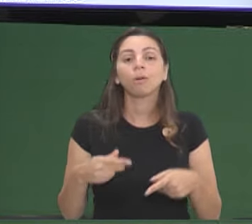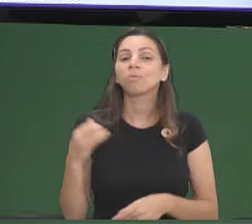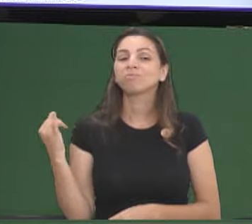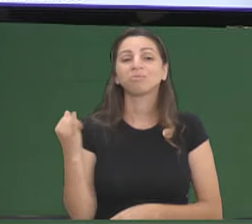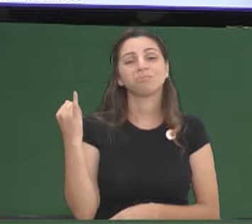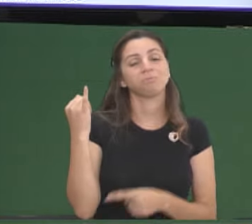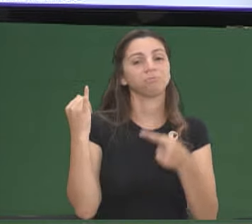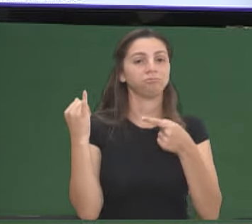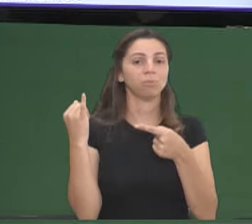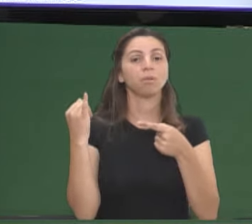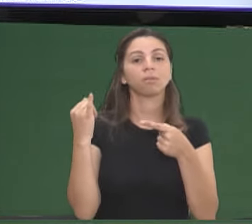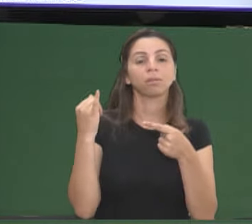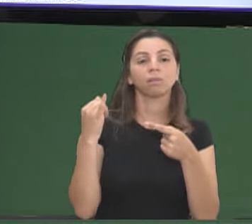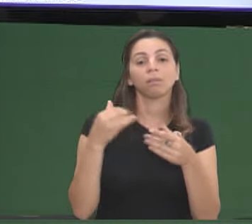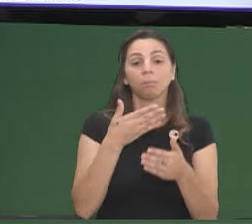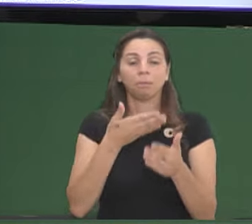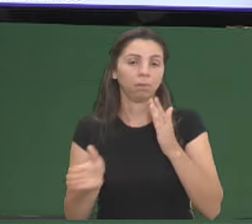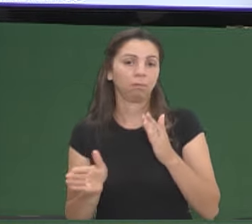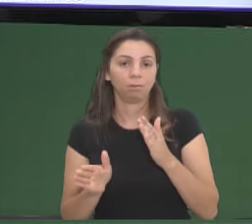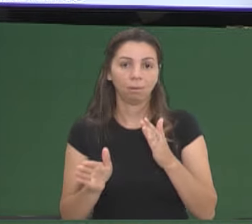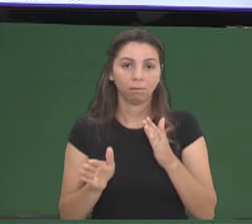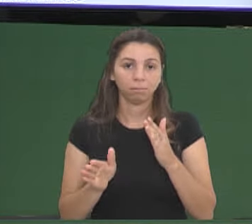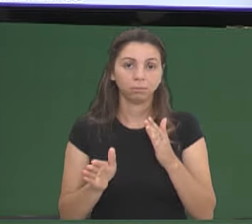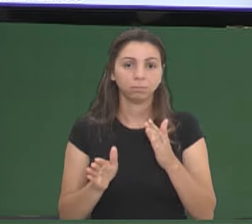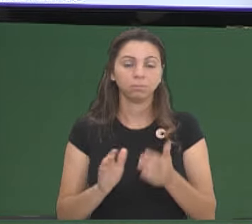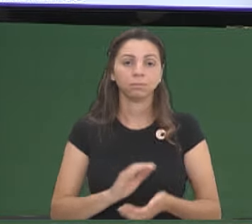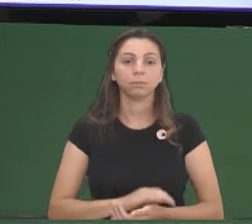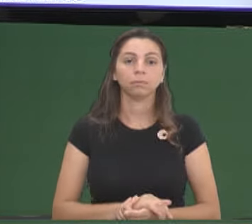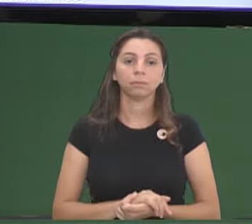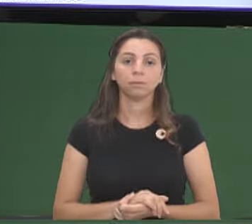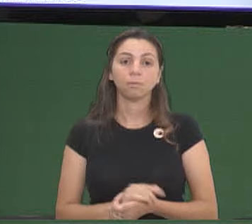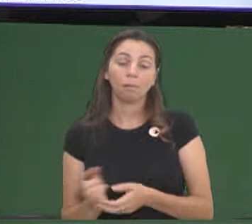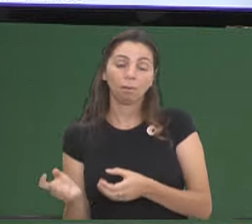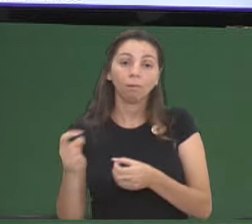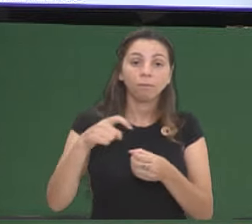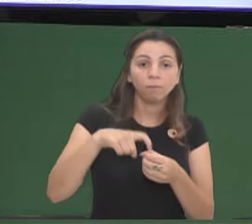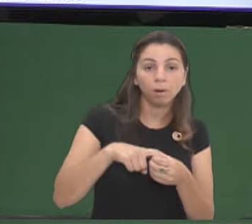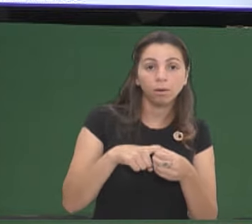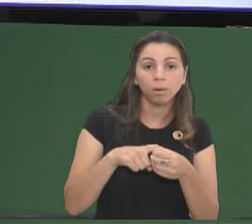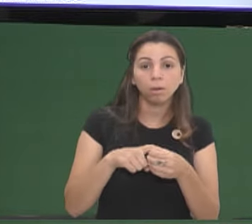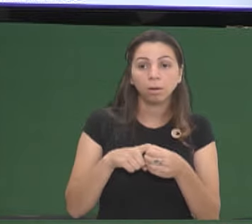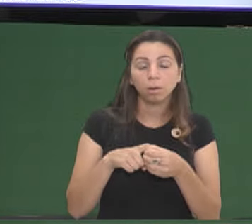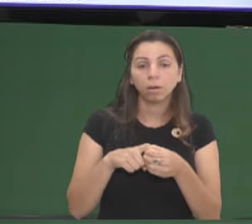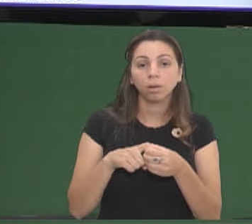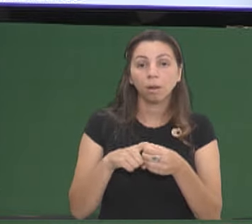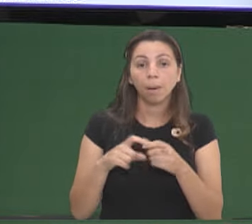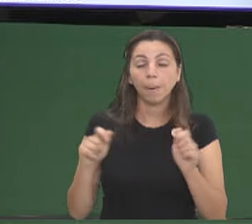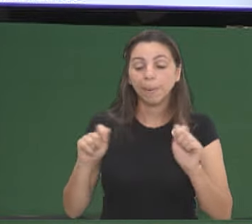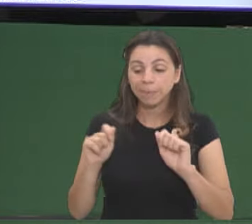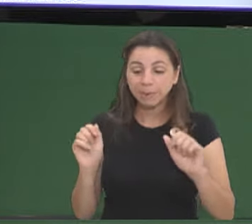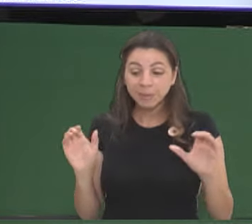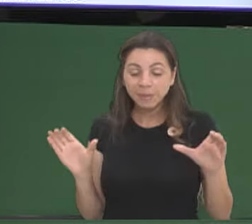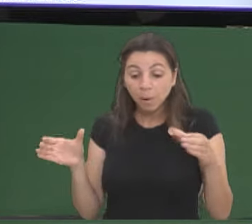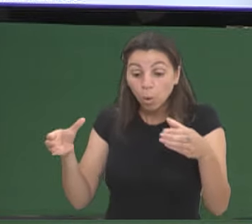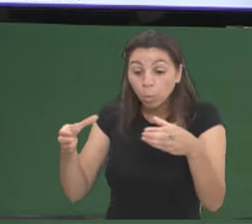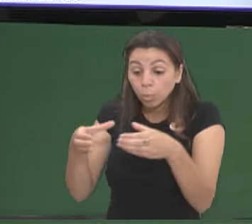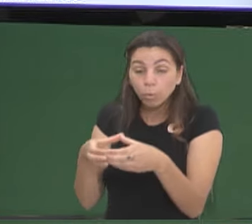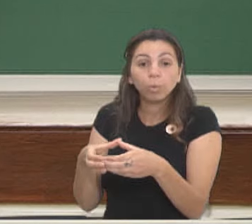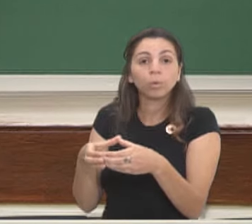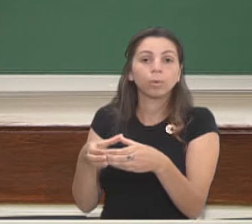Que muitas vezes acontece. Então, voltando lá, espírito de equipe, né, saudável, né, uma